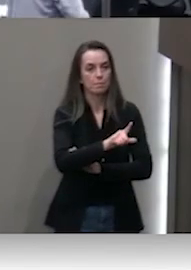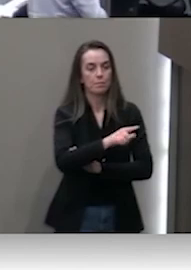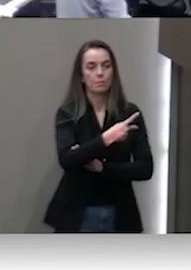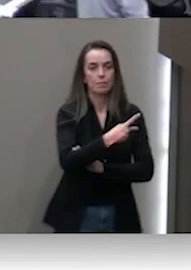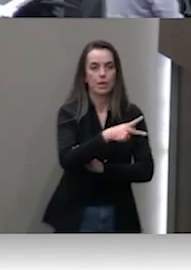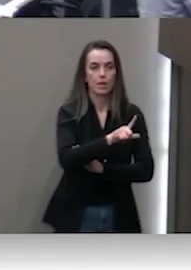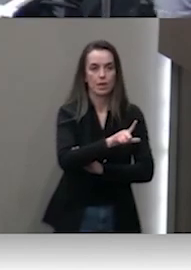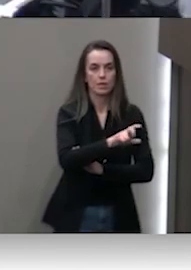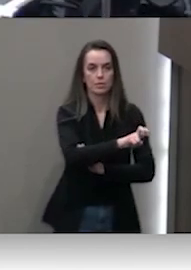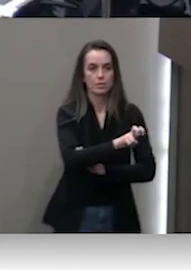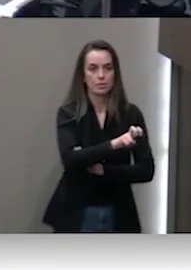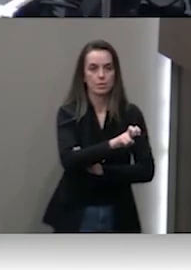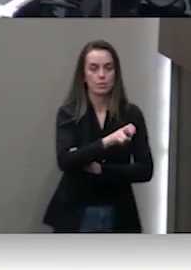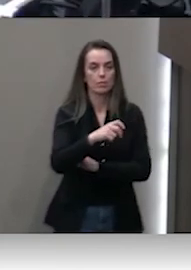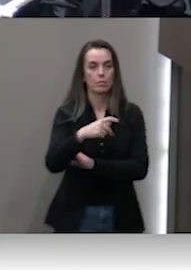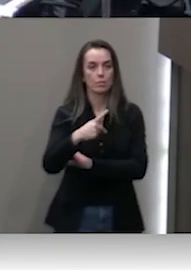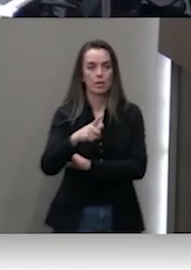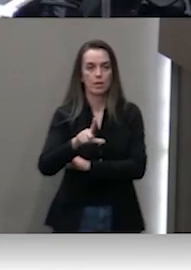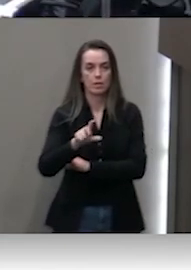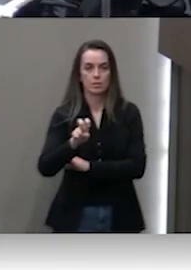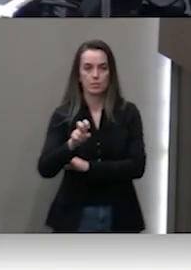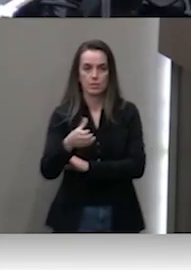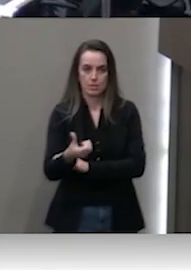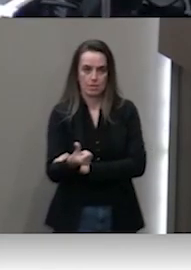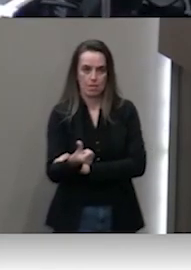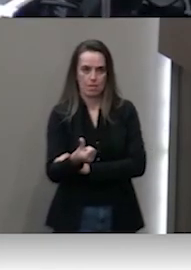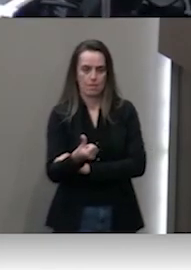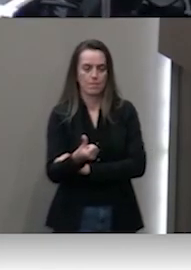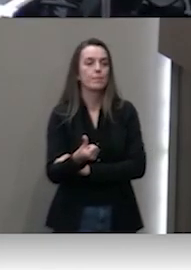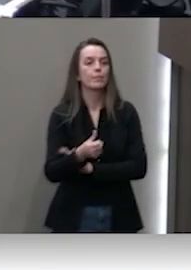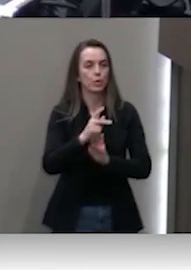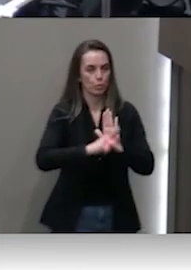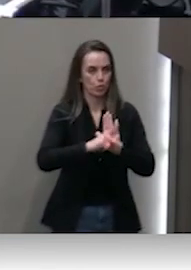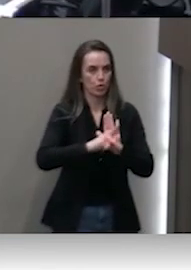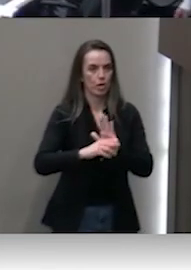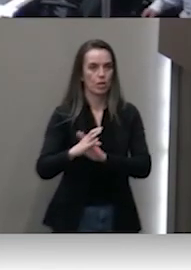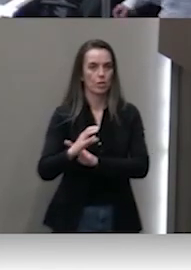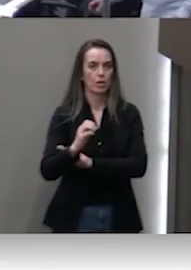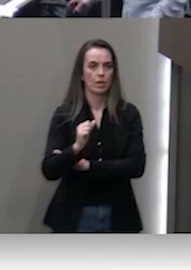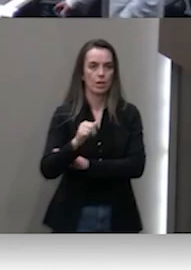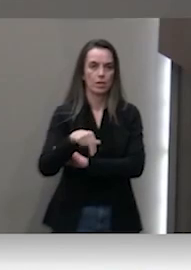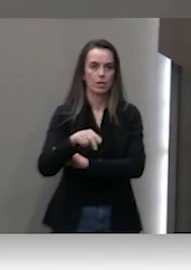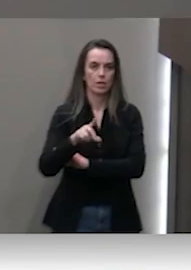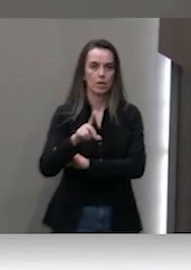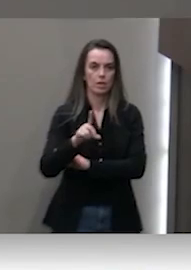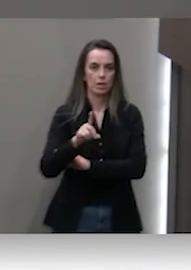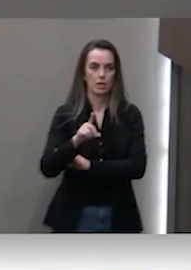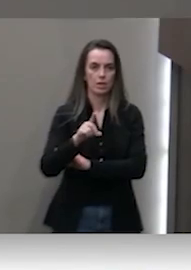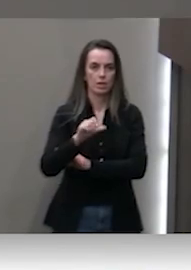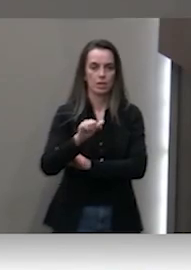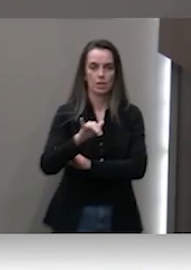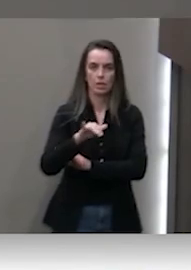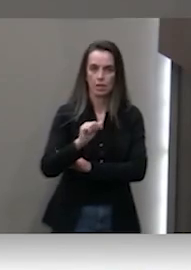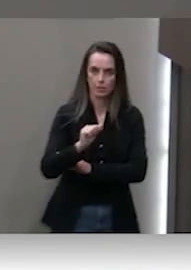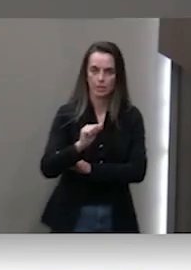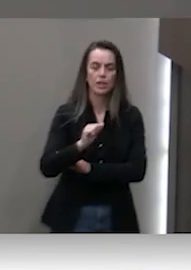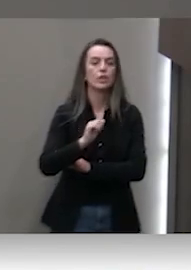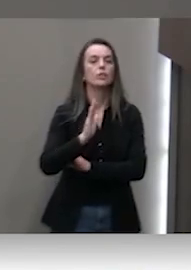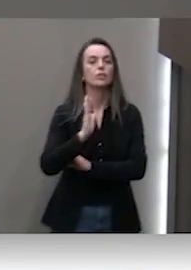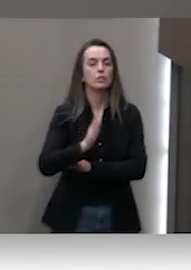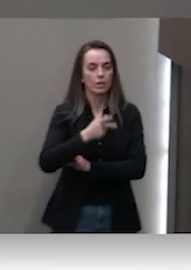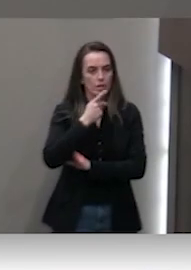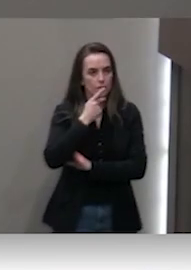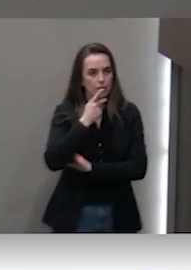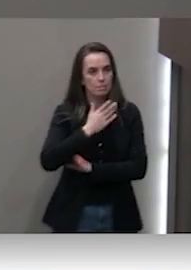manifestaram na tribuna em favor das matérias. Eu já manifestei na sessão anterior o total apoio a esses